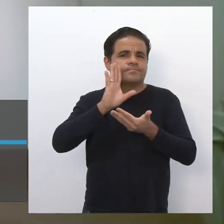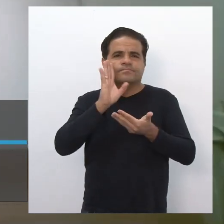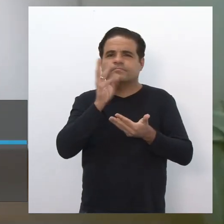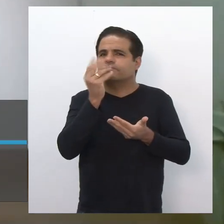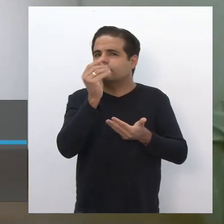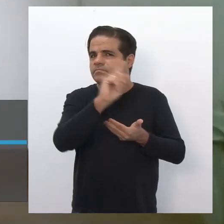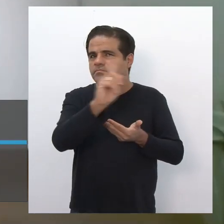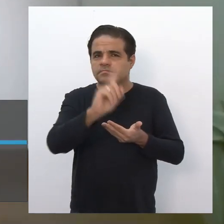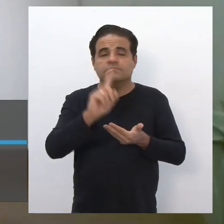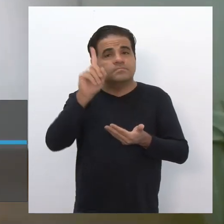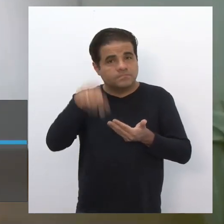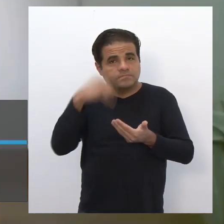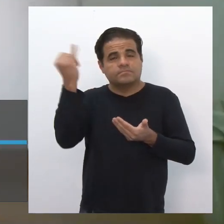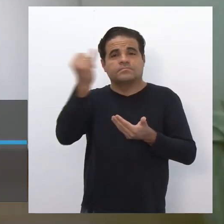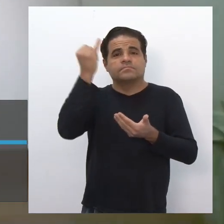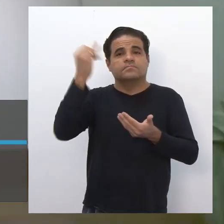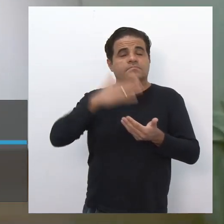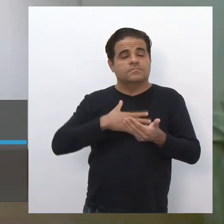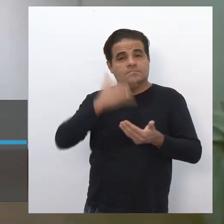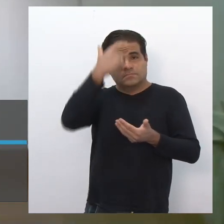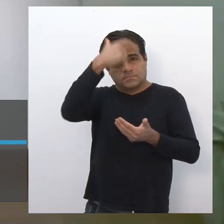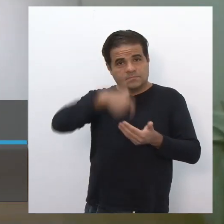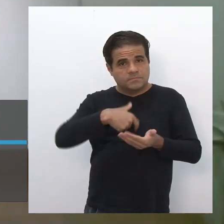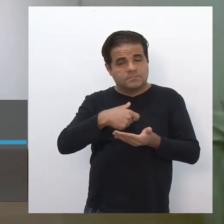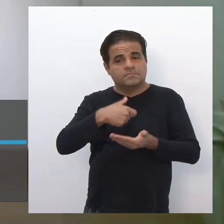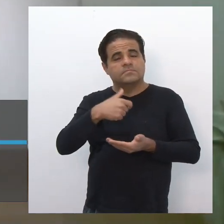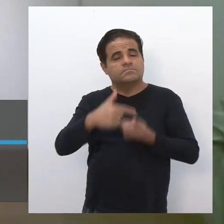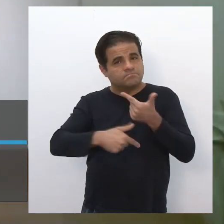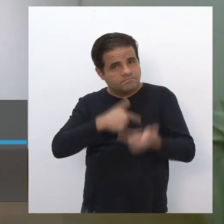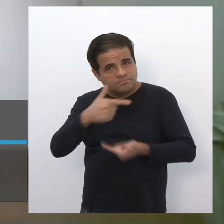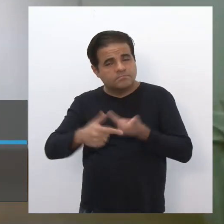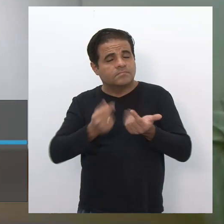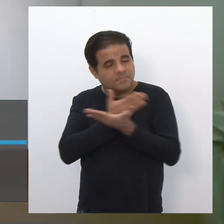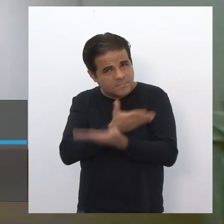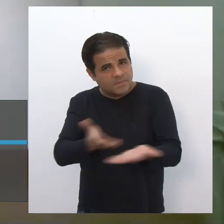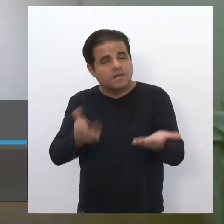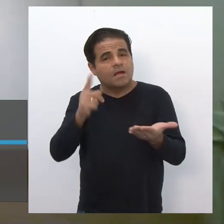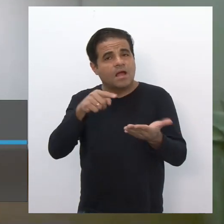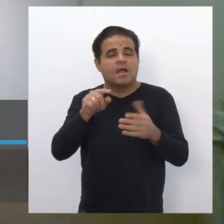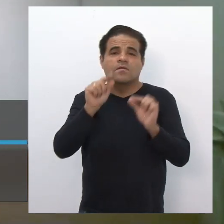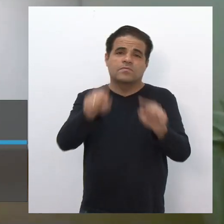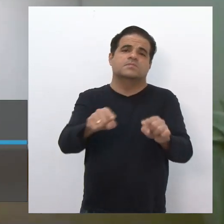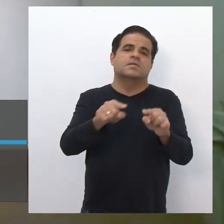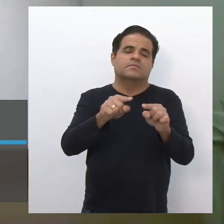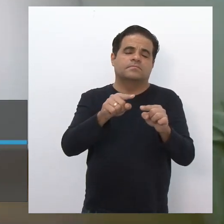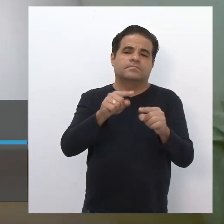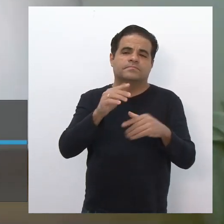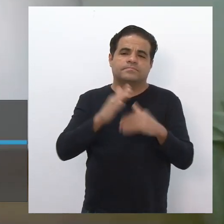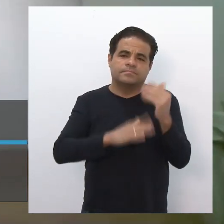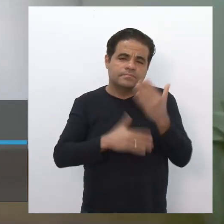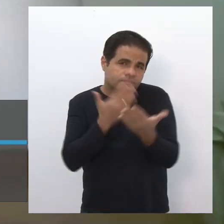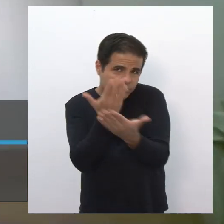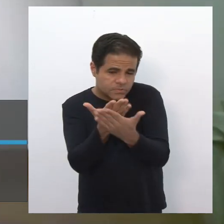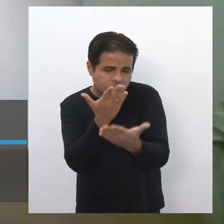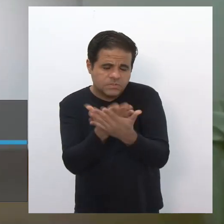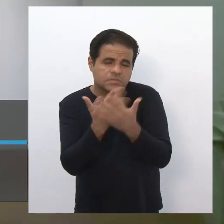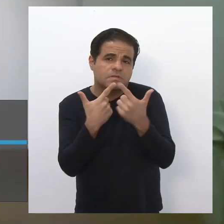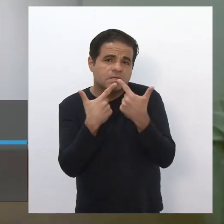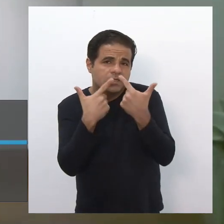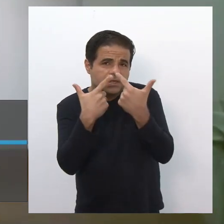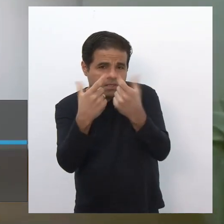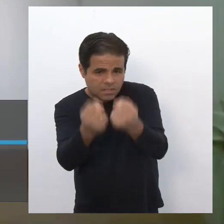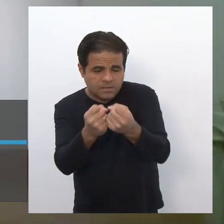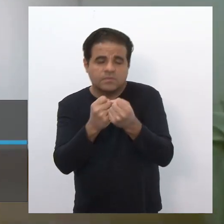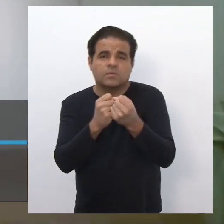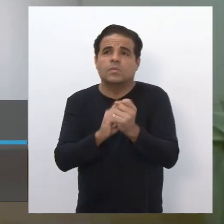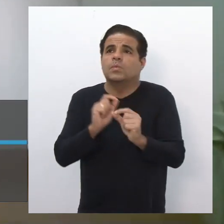é importante, foi no meu caso, para o grande sucesso do clube, você estudar a linguagem do jovem,